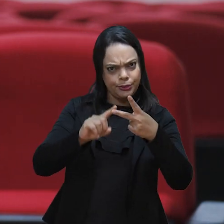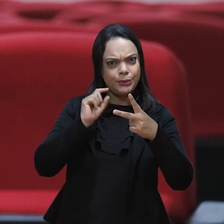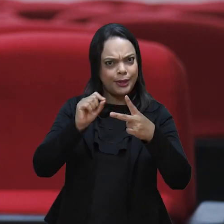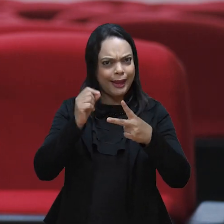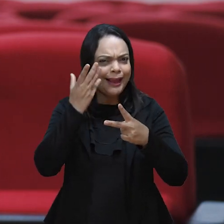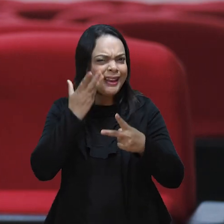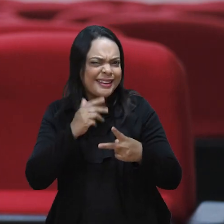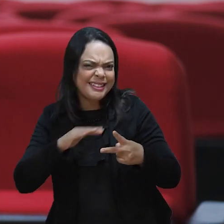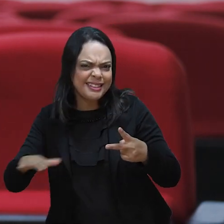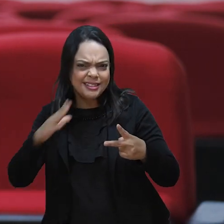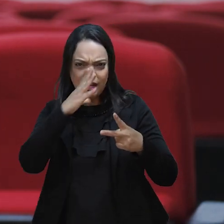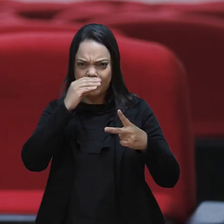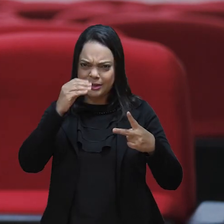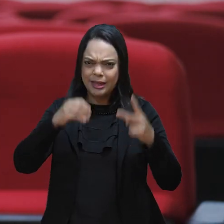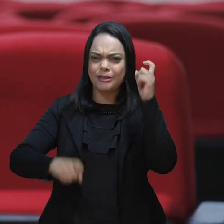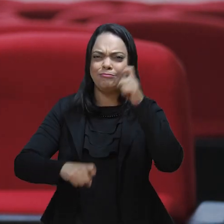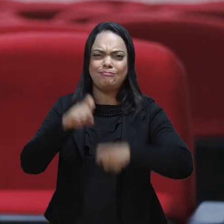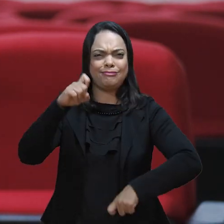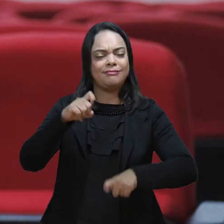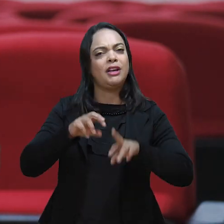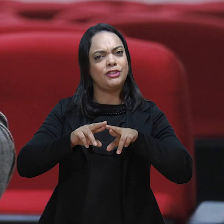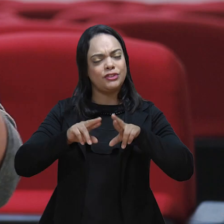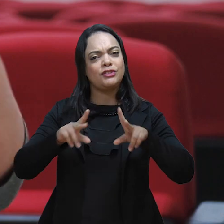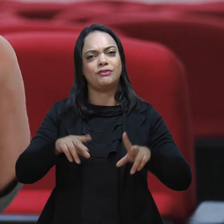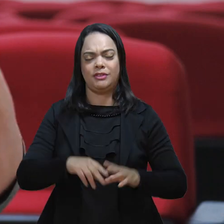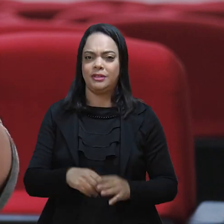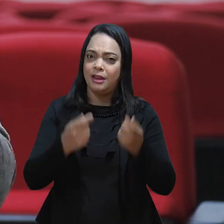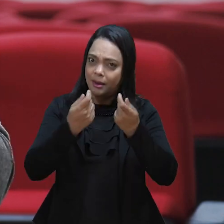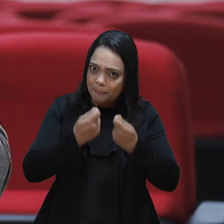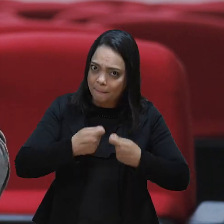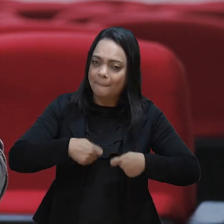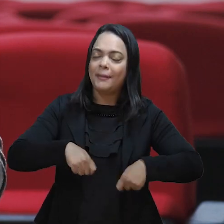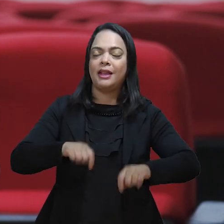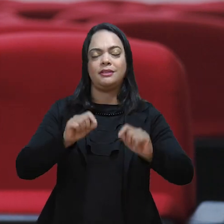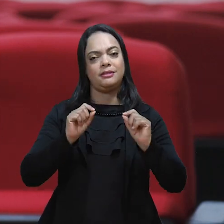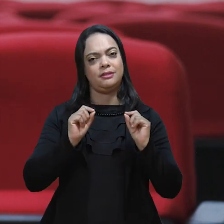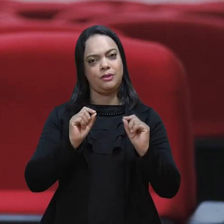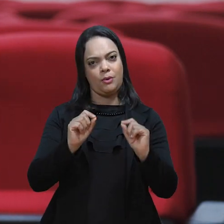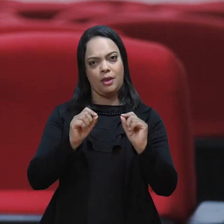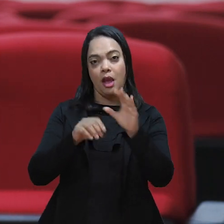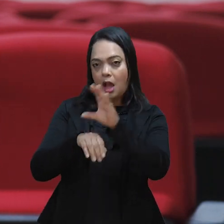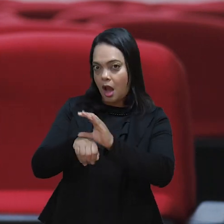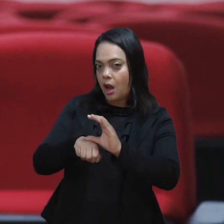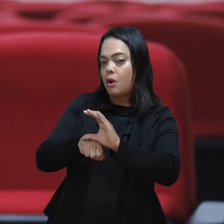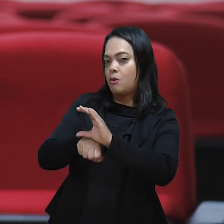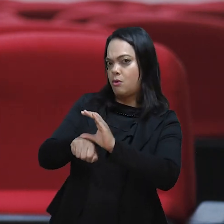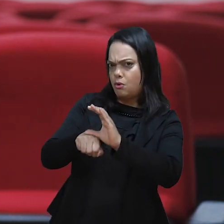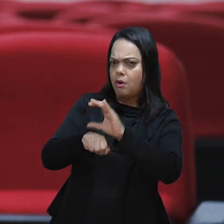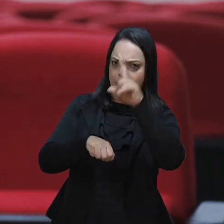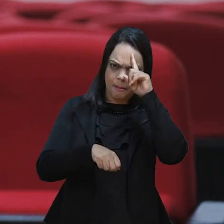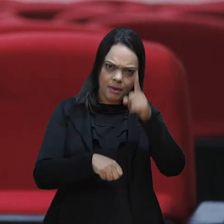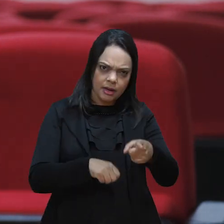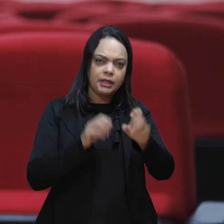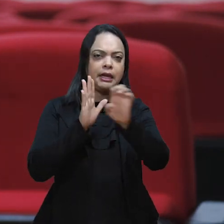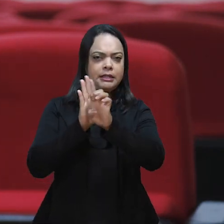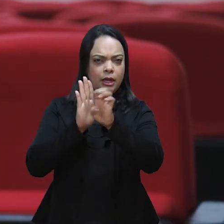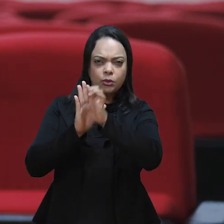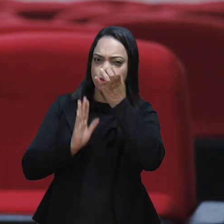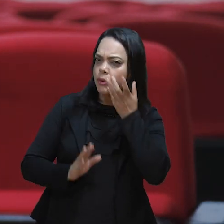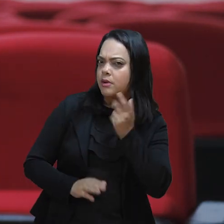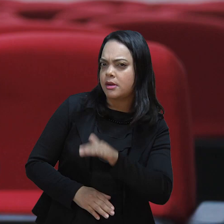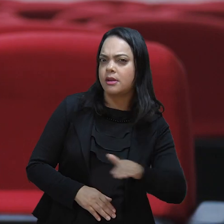adolescente vítima de violência sexual, que precisa, e aí a Constituição vem, o Estatuto da Criança e do Adolescente vem e fala,